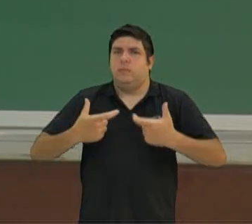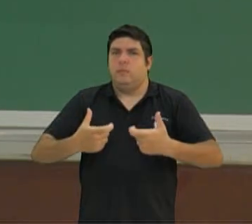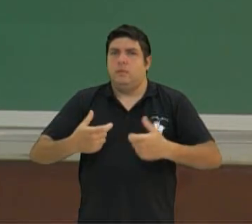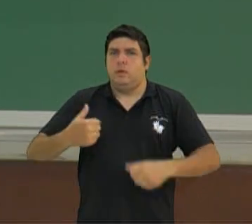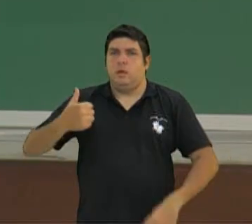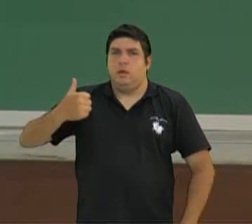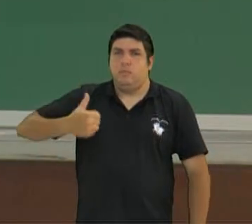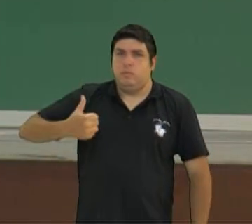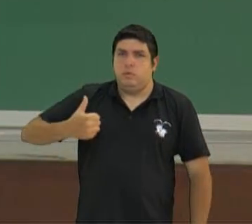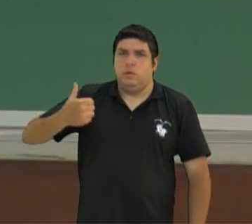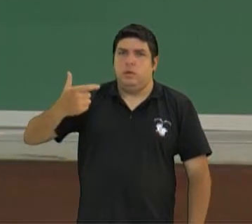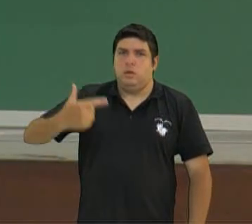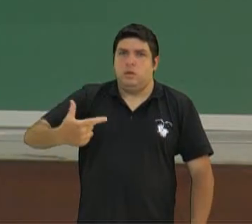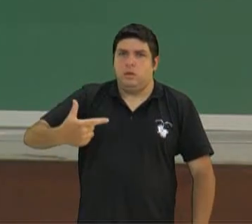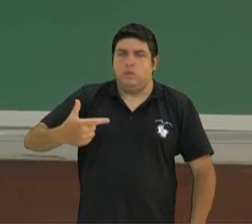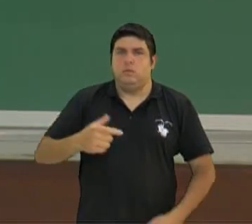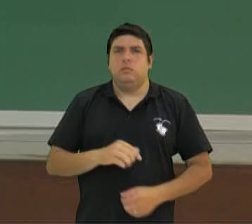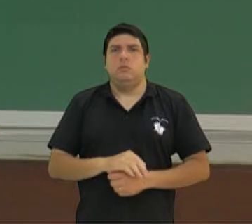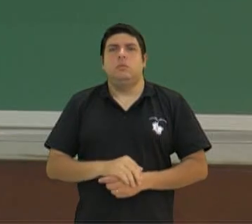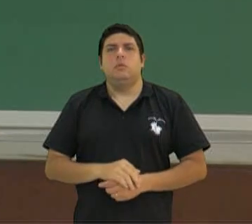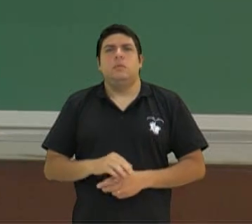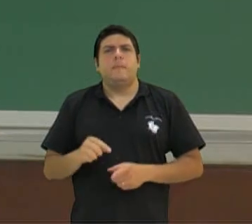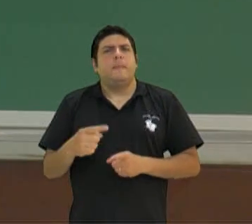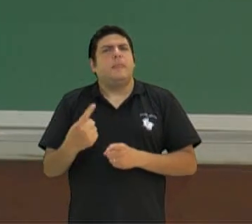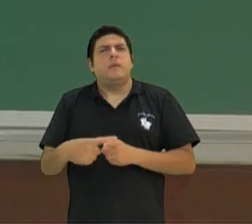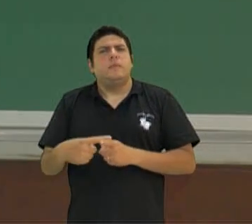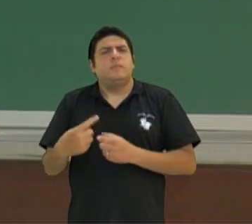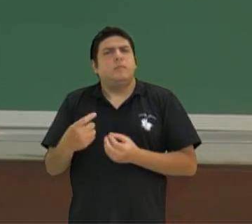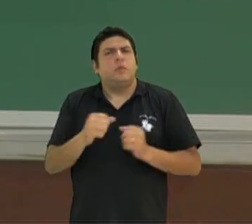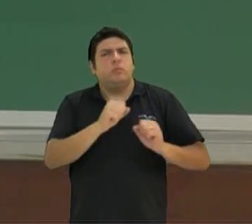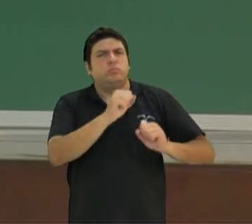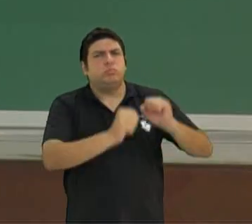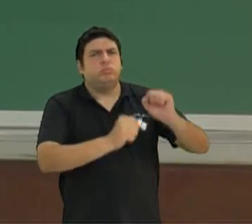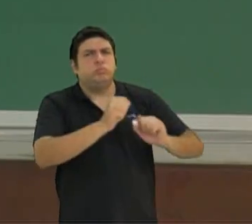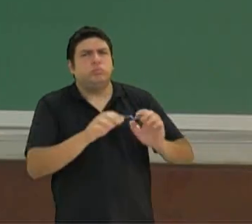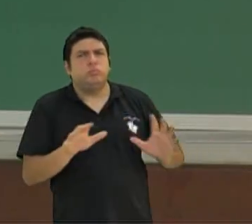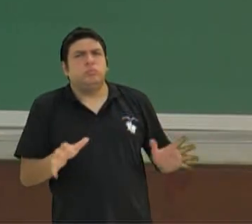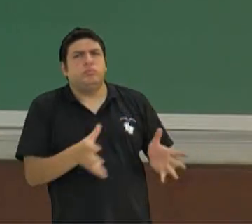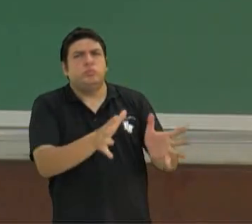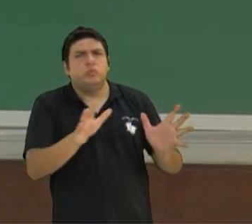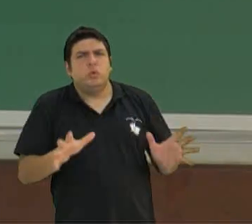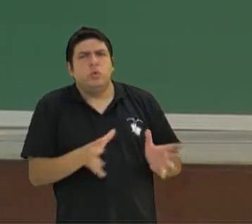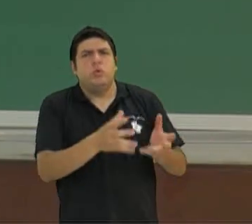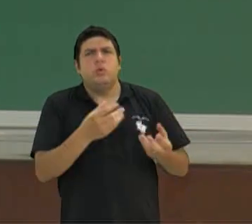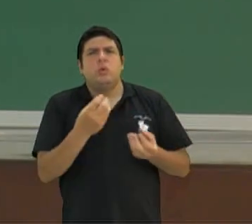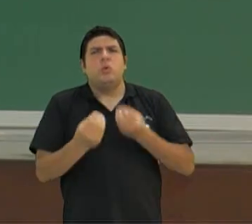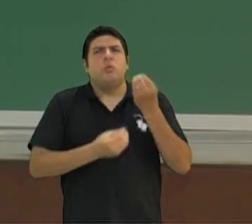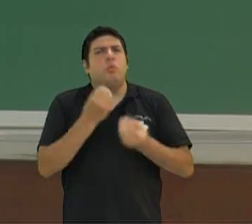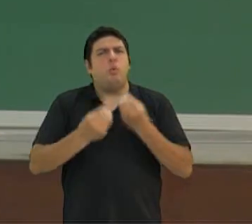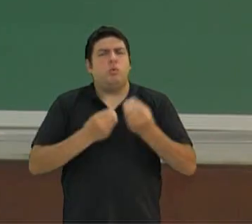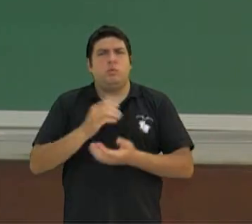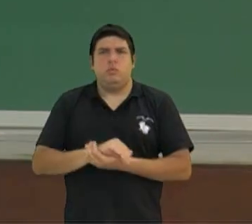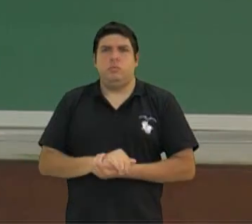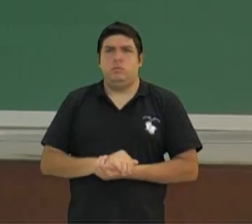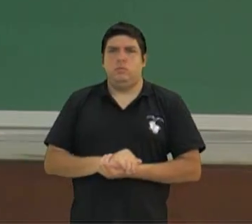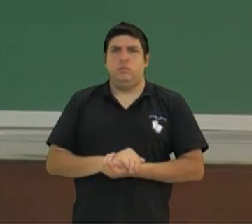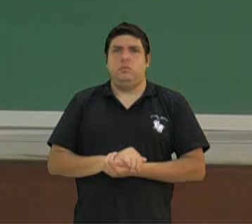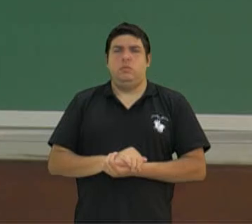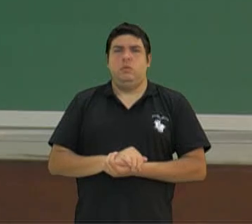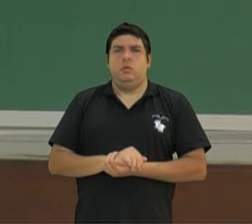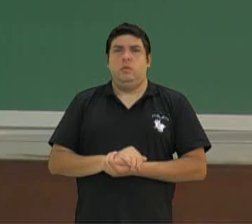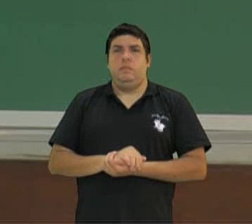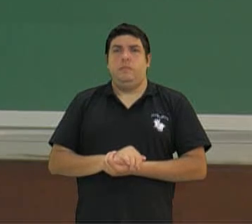elas contribuíram para a industrialização do Brasil? Impulsionaram essa industrialização no Brasil? A queda na